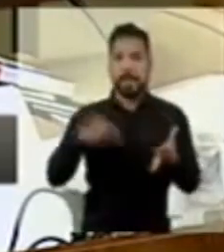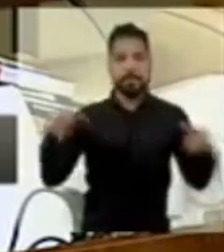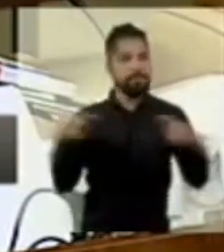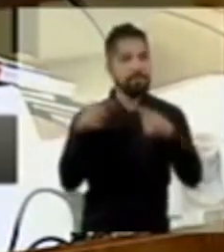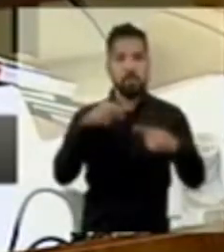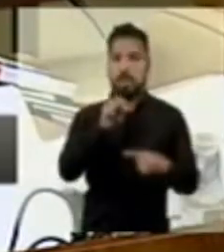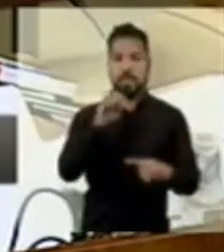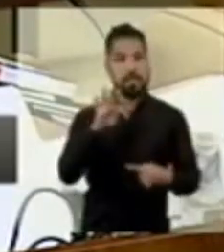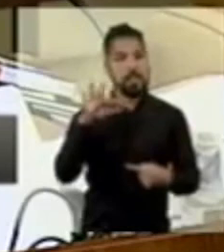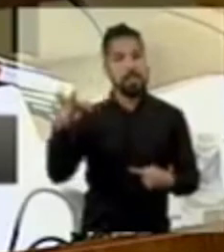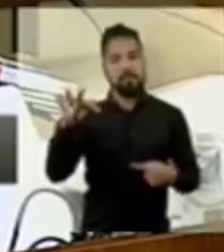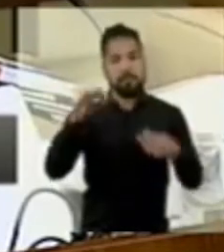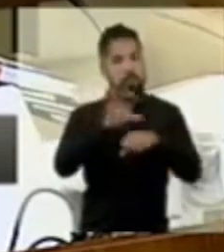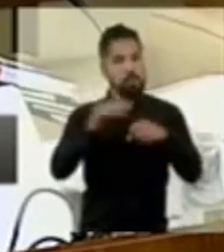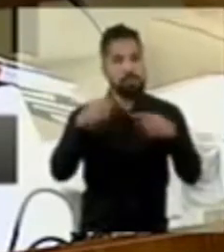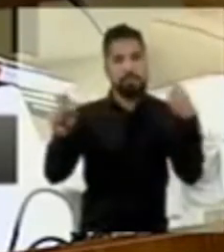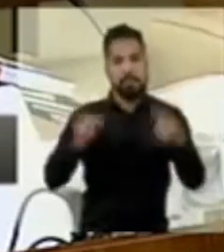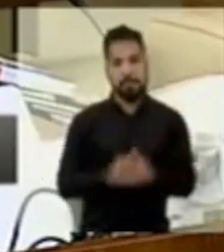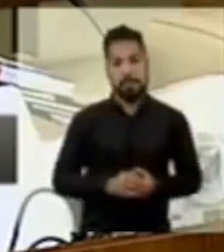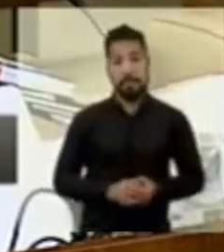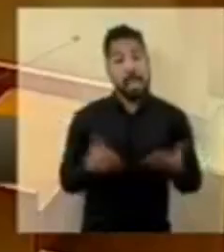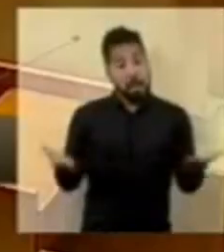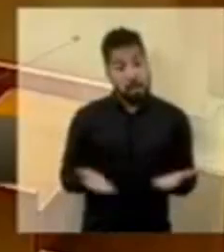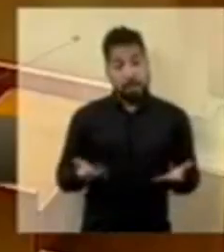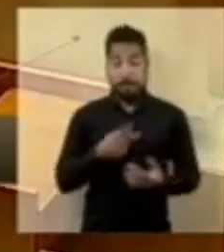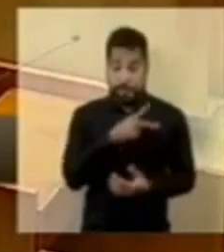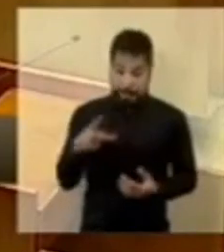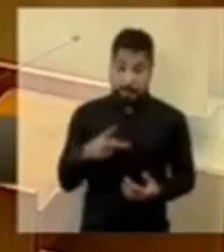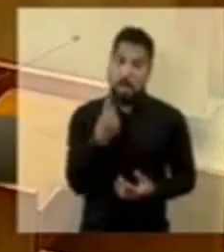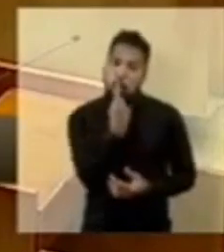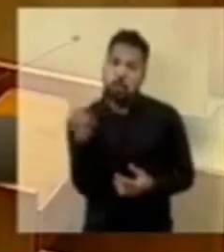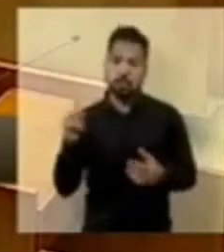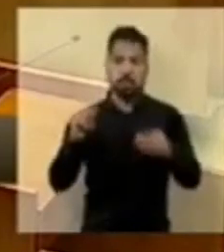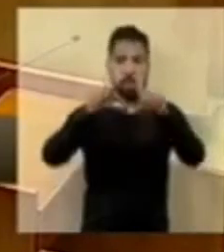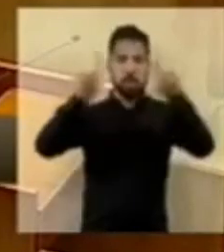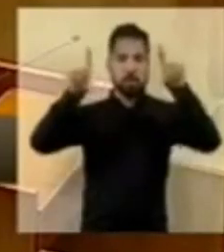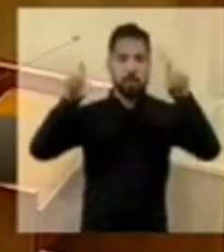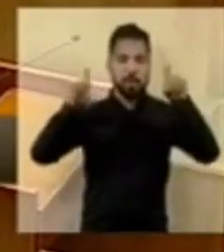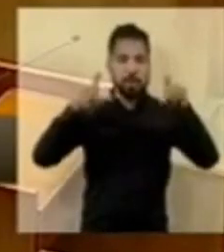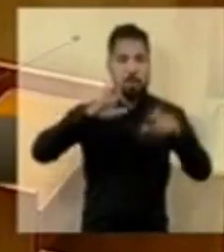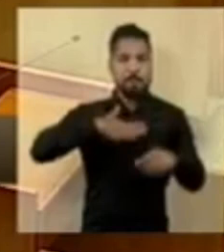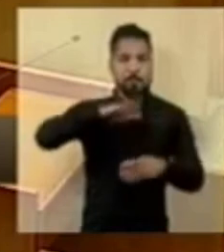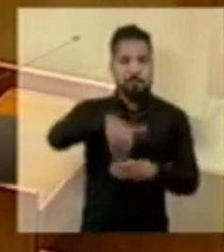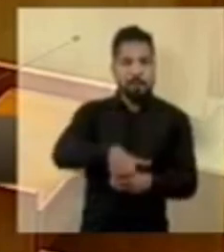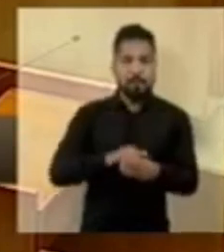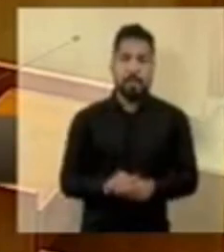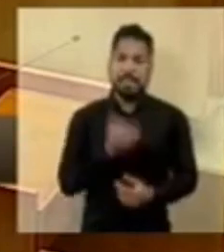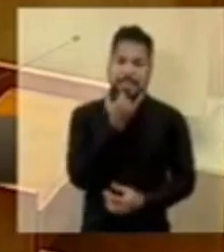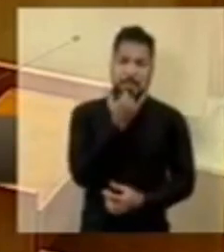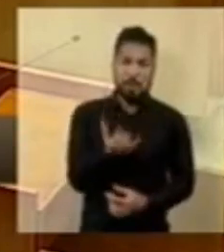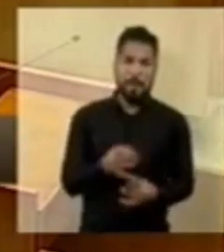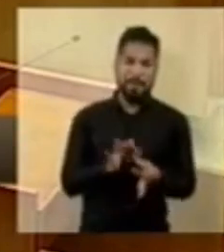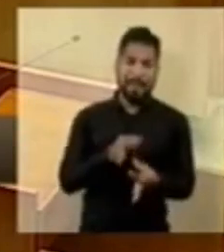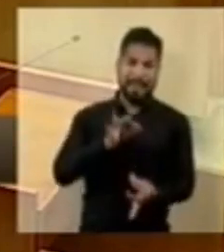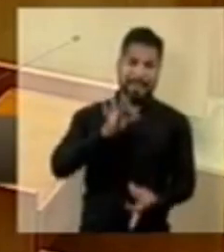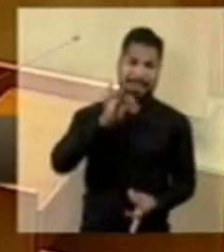do texto constitucional e aqui chega o presidente o último tópico do meu voto e peço desculpas por